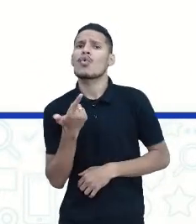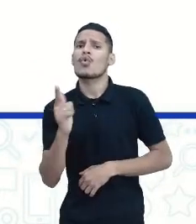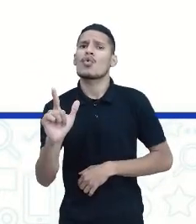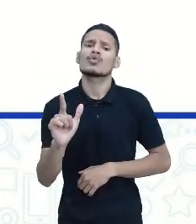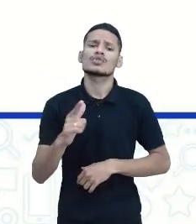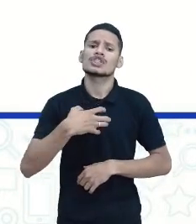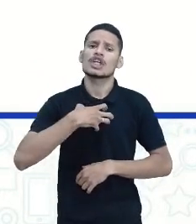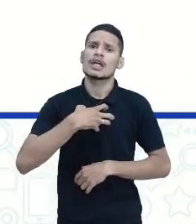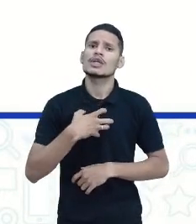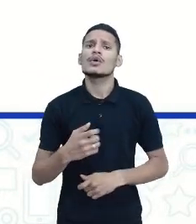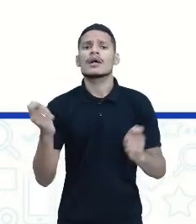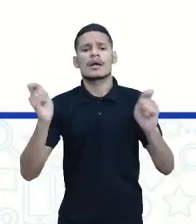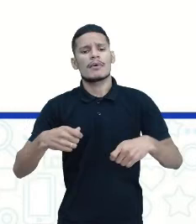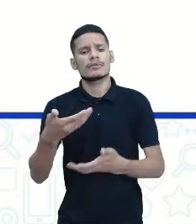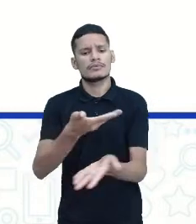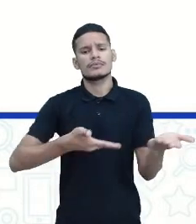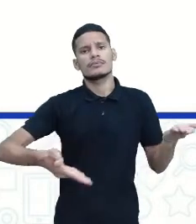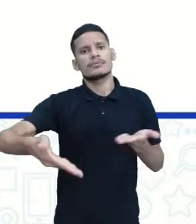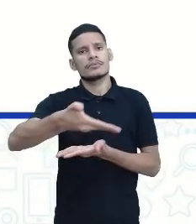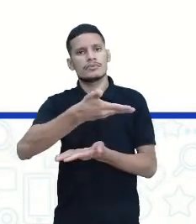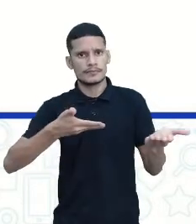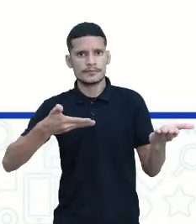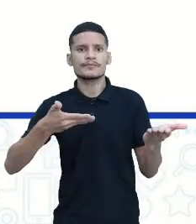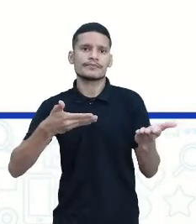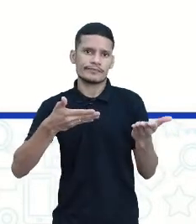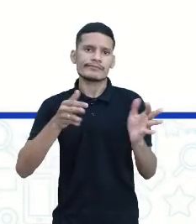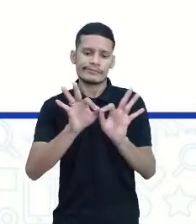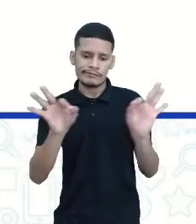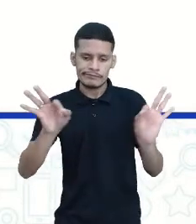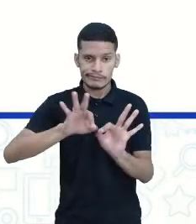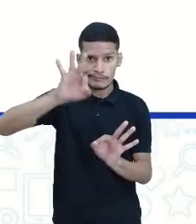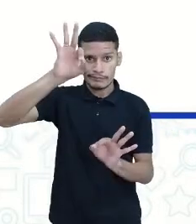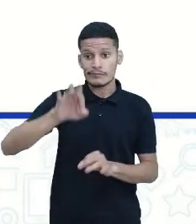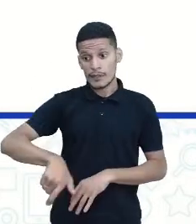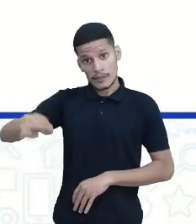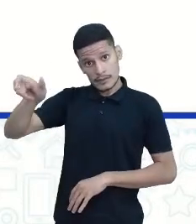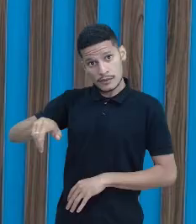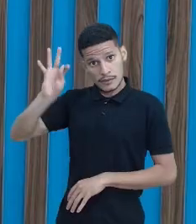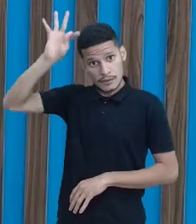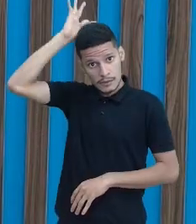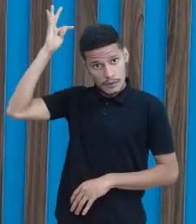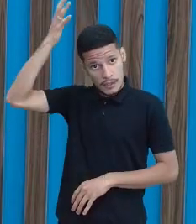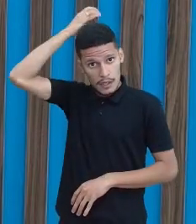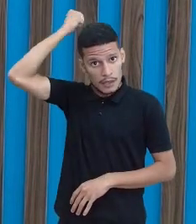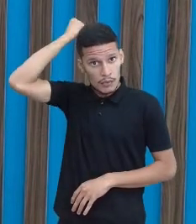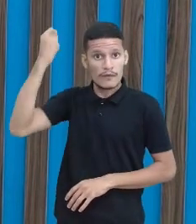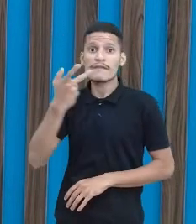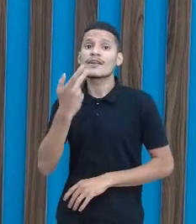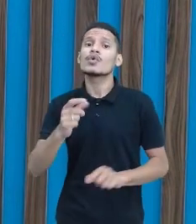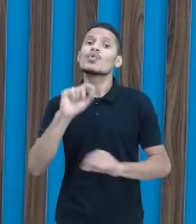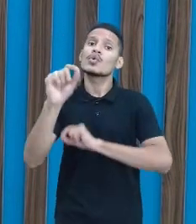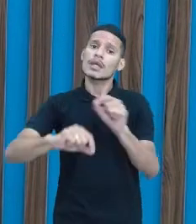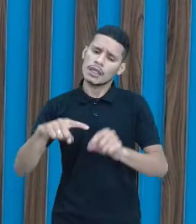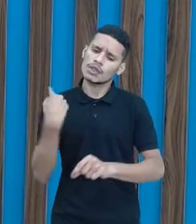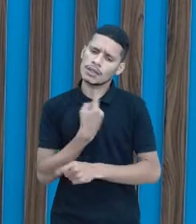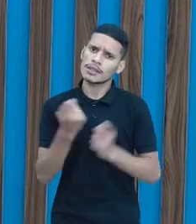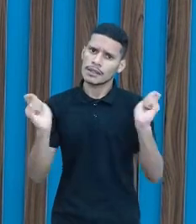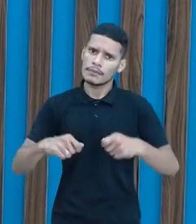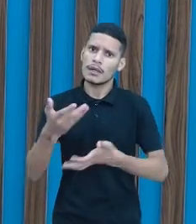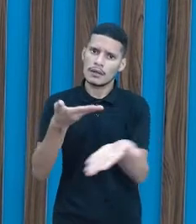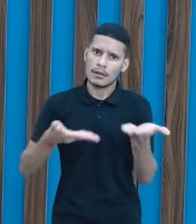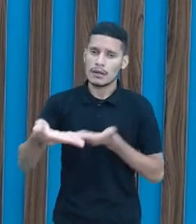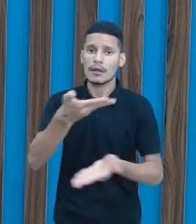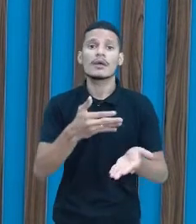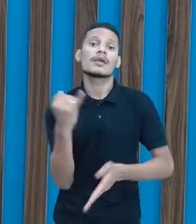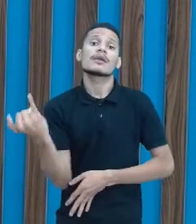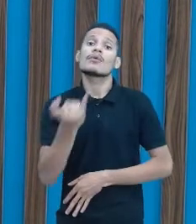outras maneiras de relacionar essas medidas. Uma das coisas que o Tiago levantou aqui para que eu conseguisse dissertar com vocês era sobre a importância